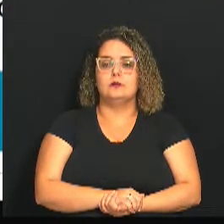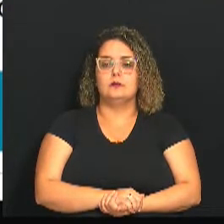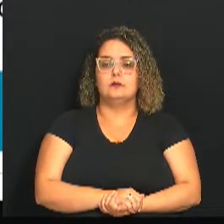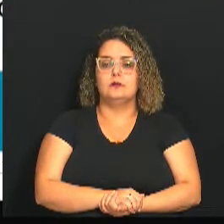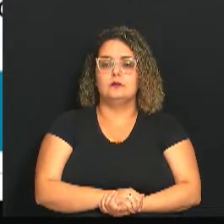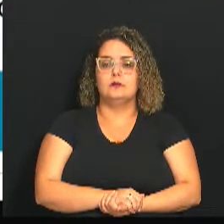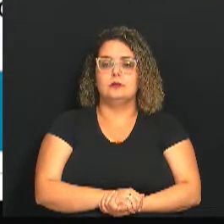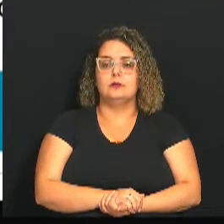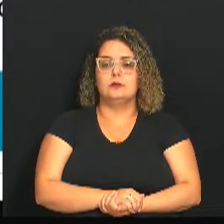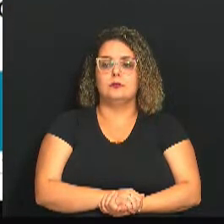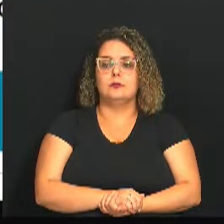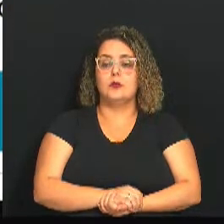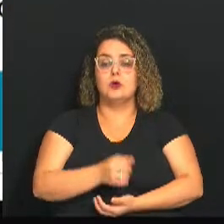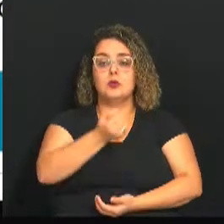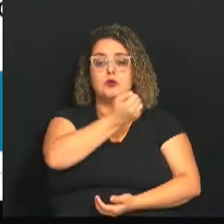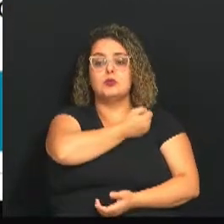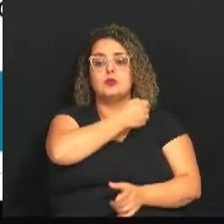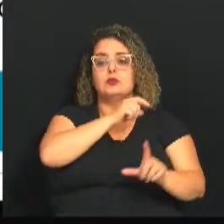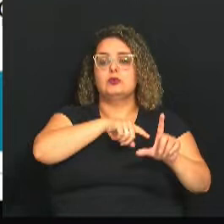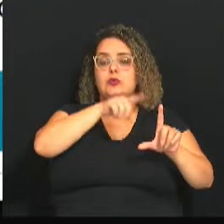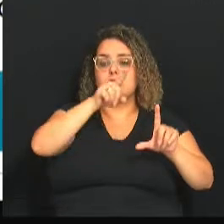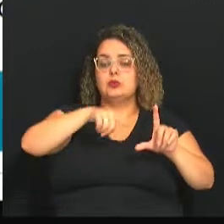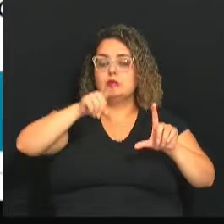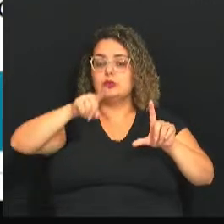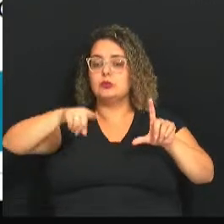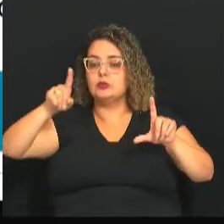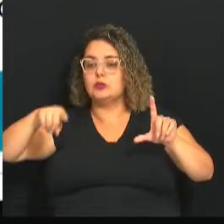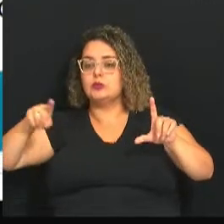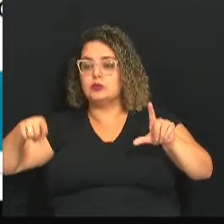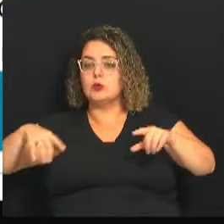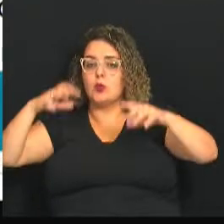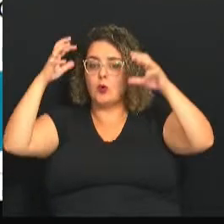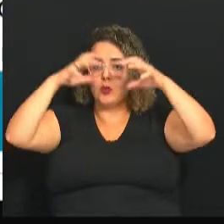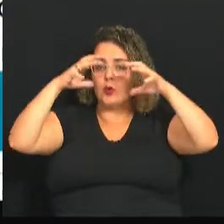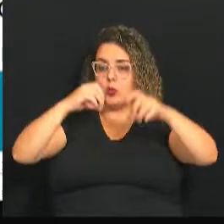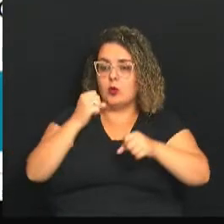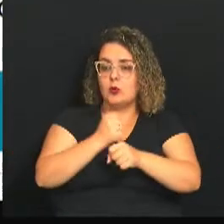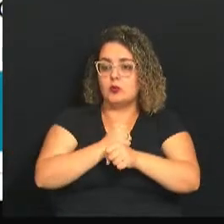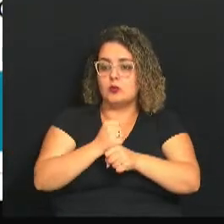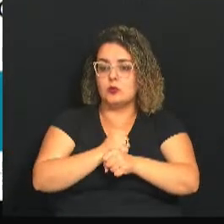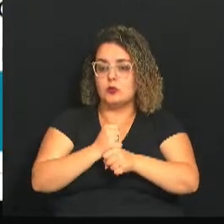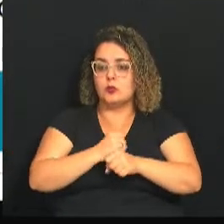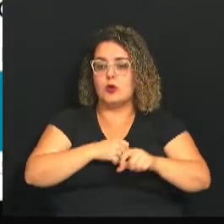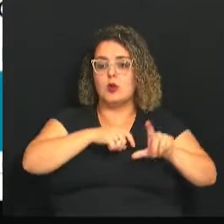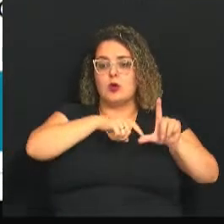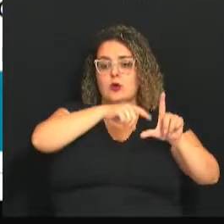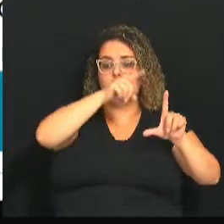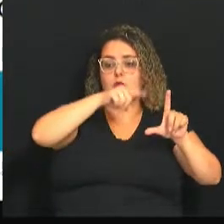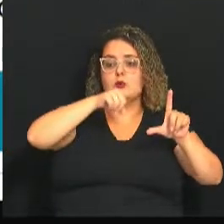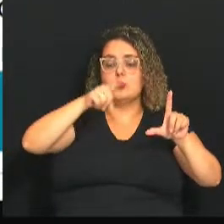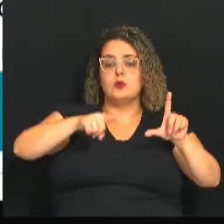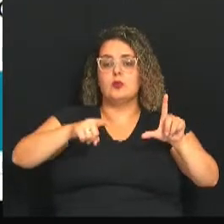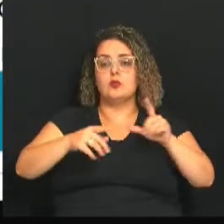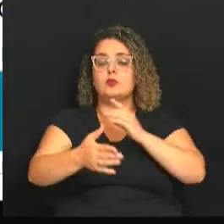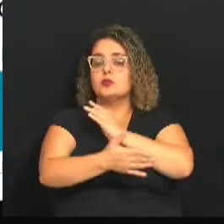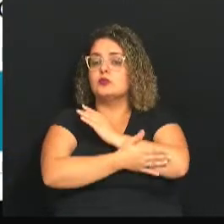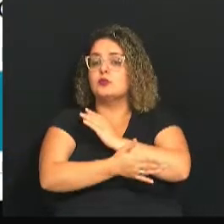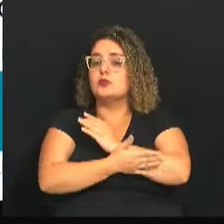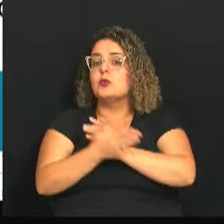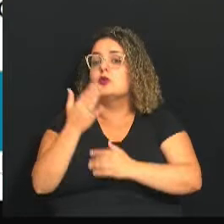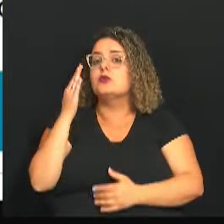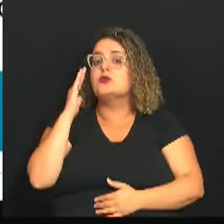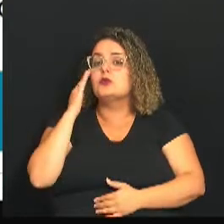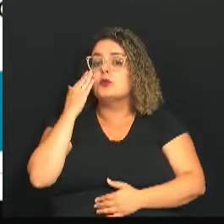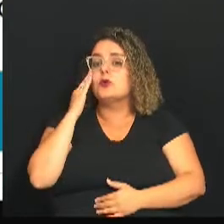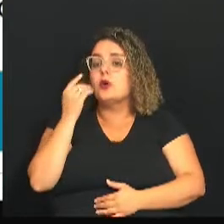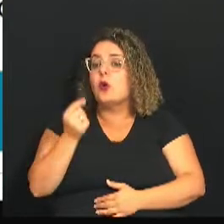os números de registros, né, desses limiares de chuva por ano. Esses limiares nos ajudam a entender um pouco o que a